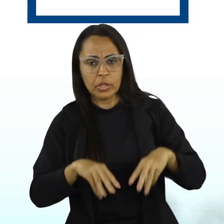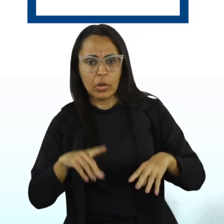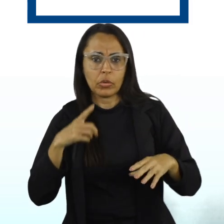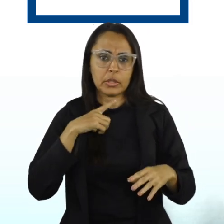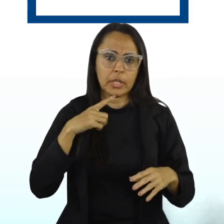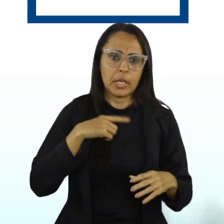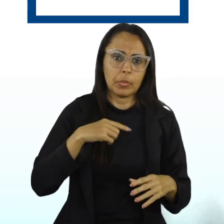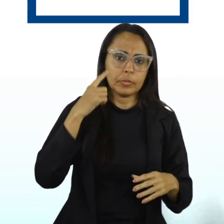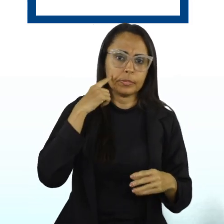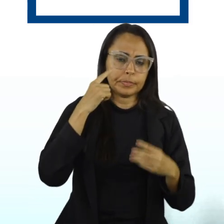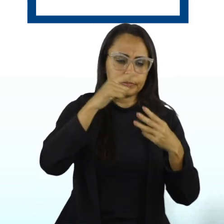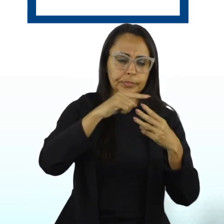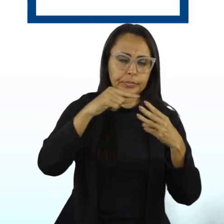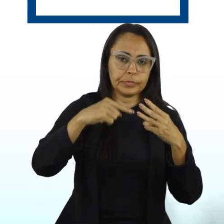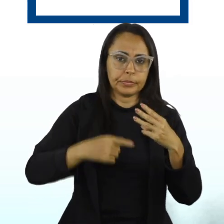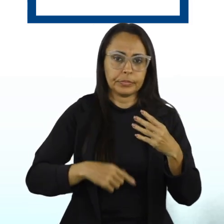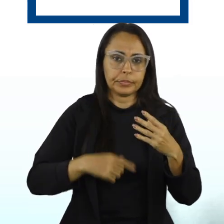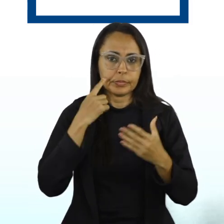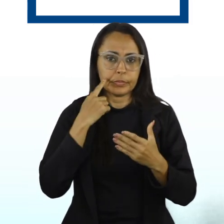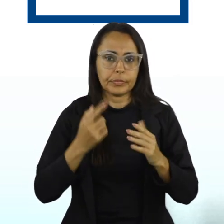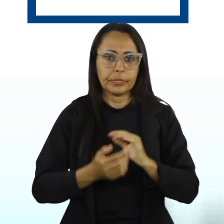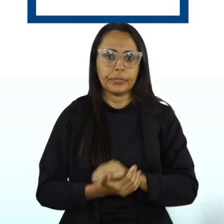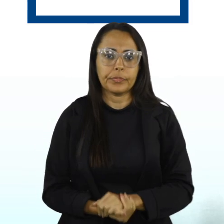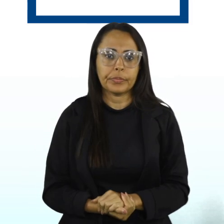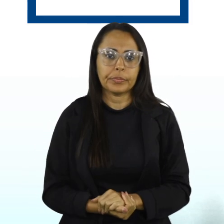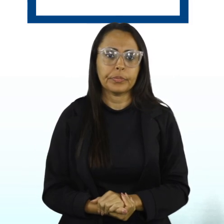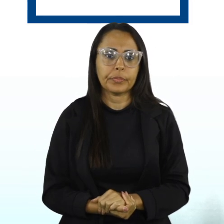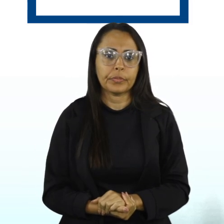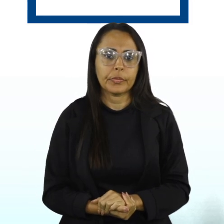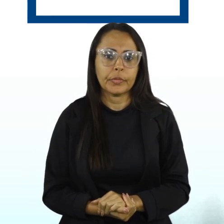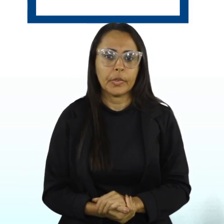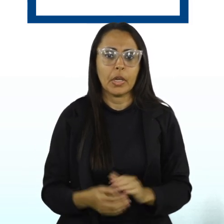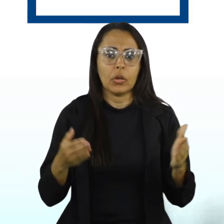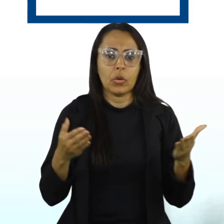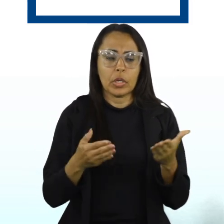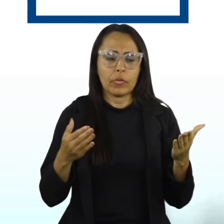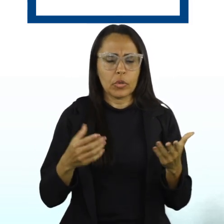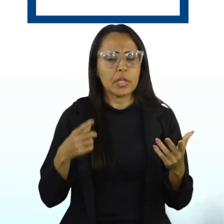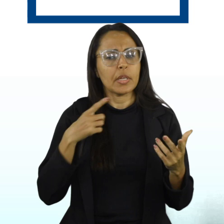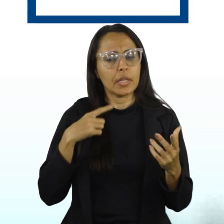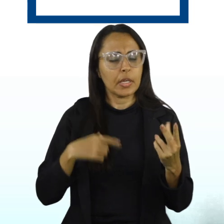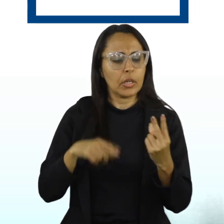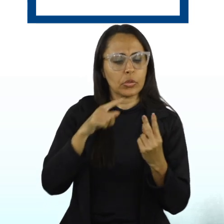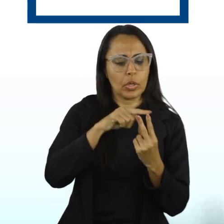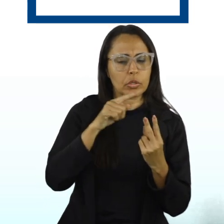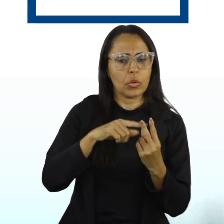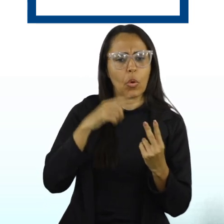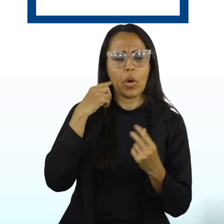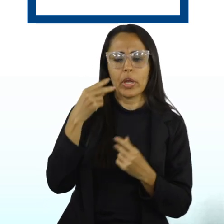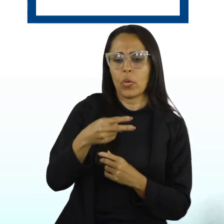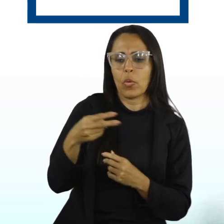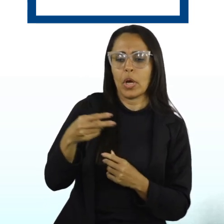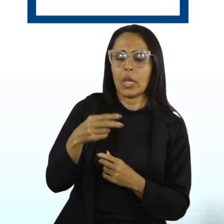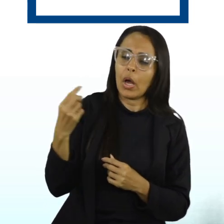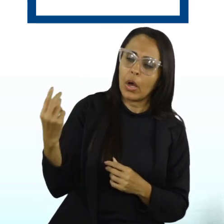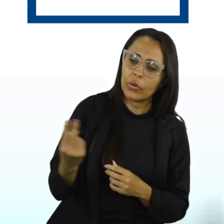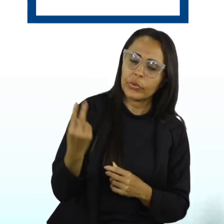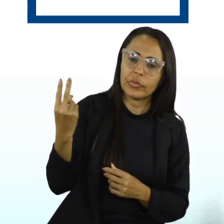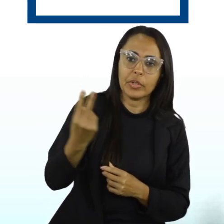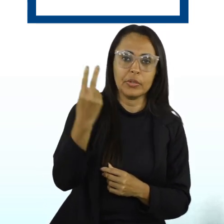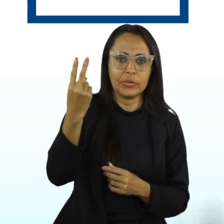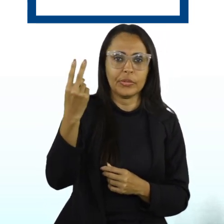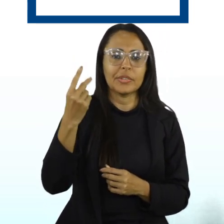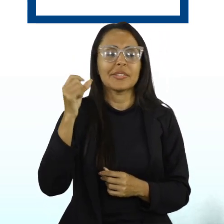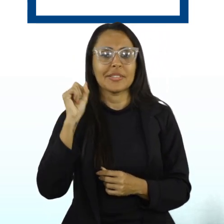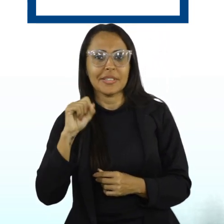só vamos ter a energia potencial gravitacional. Agora que você tem essas duas energias, basta só igualar esses dois valores. Então,